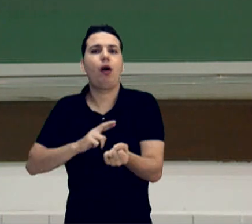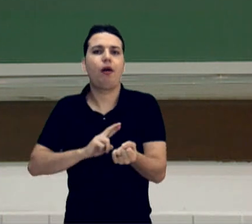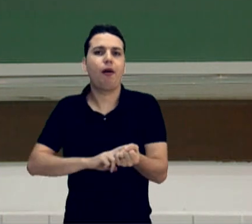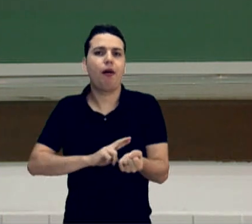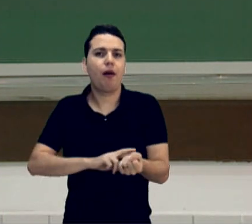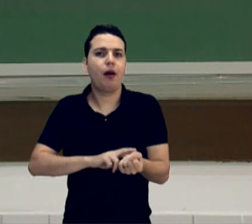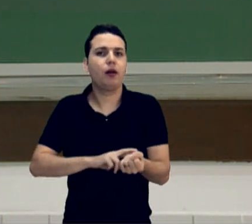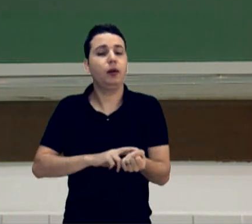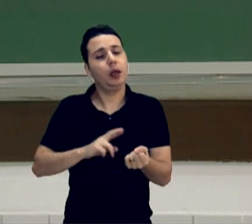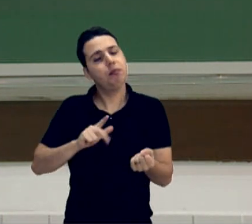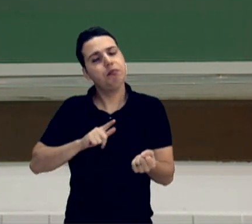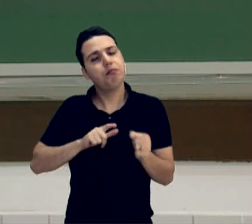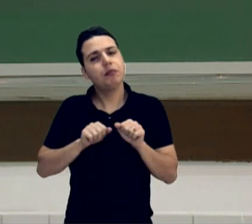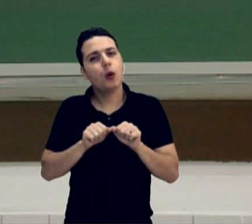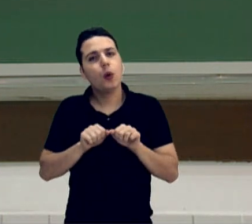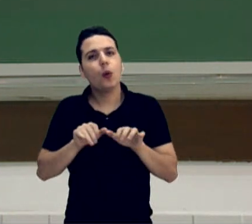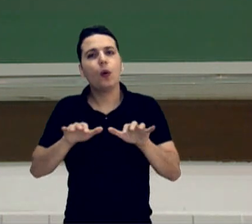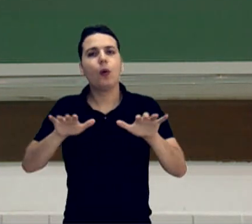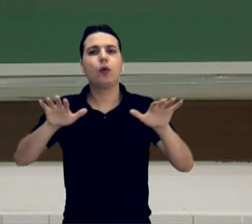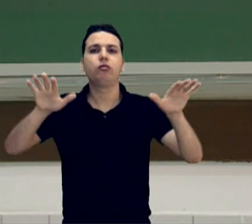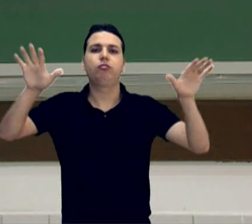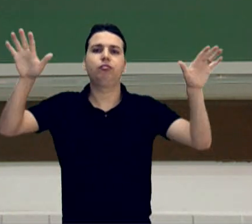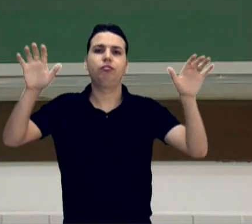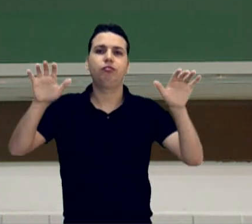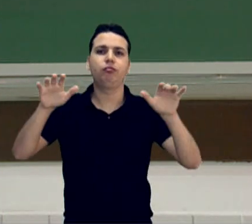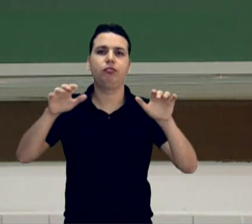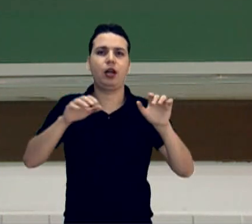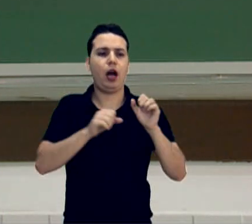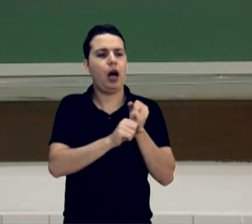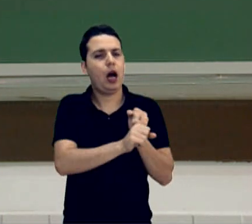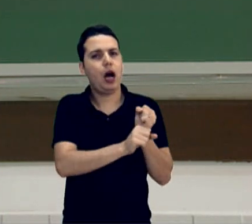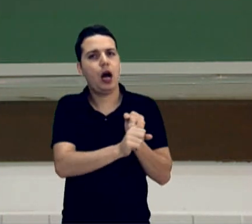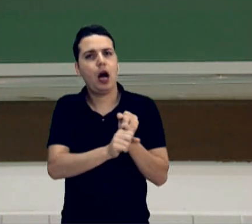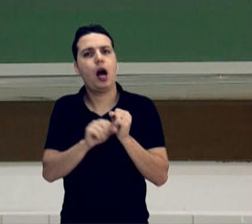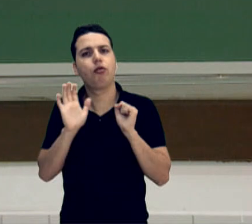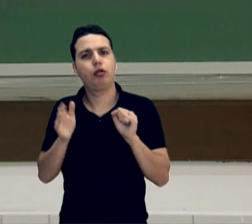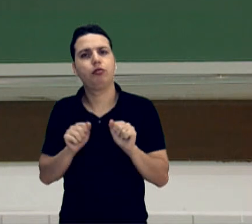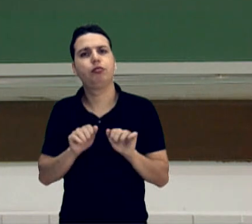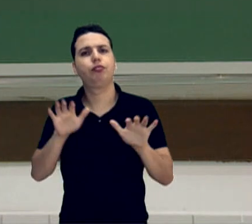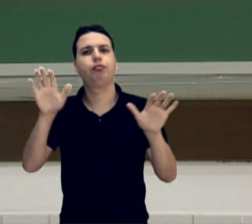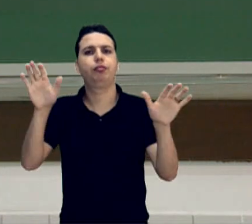sendo difundido aí por muitas décadas, certo?